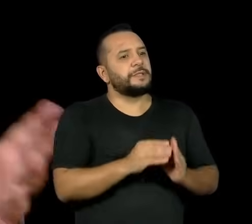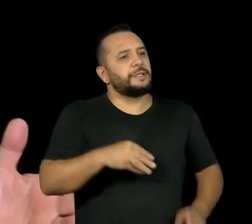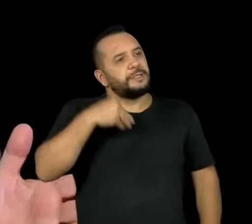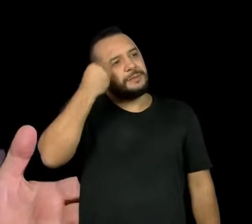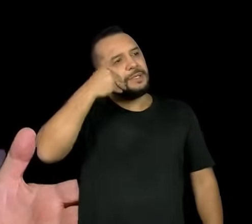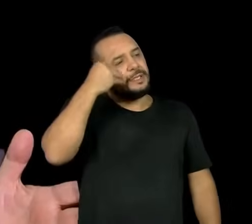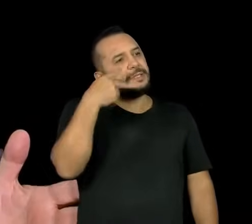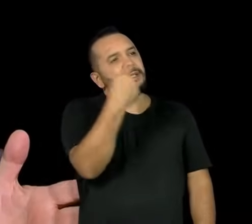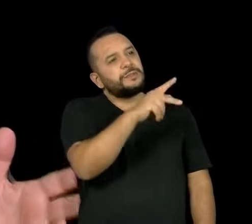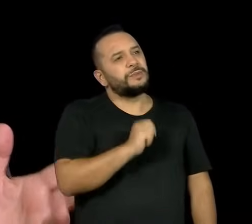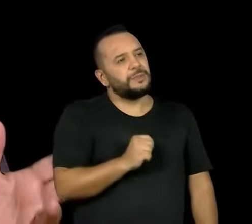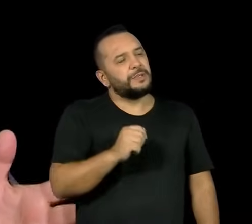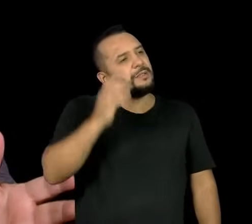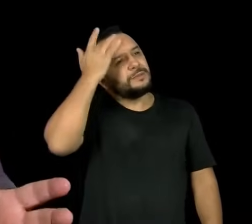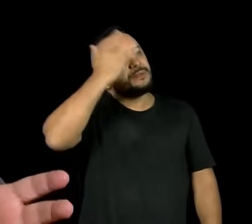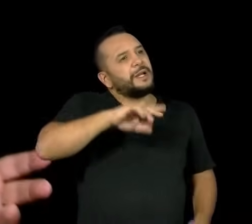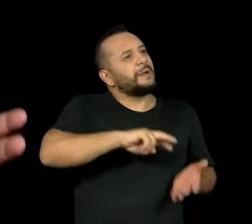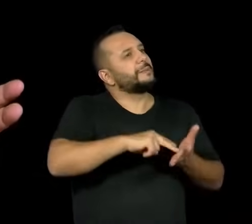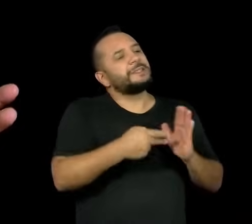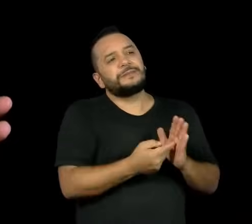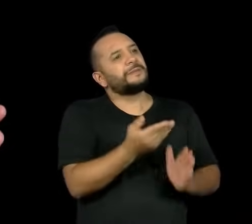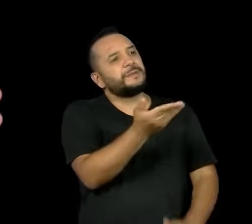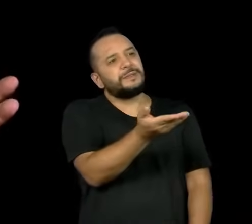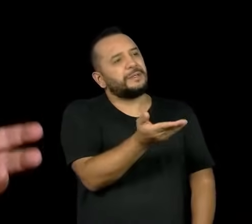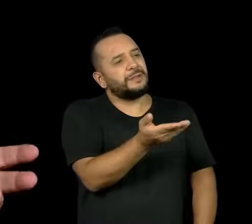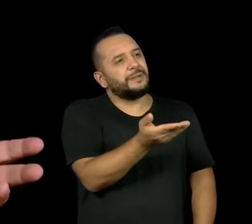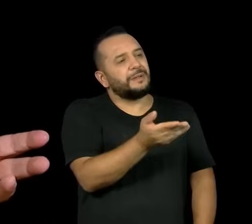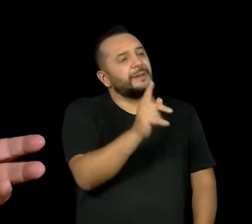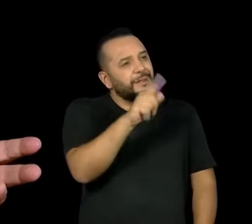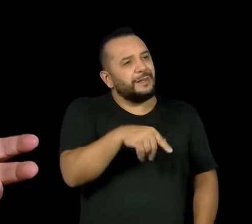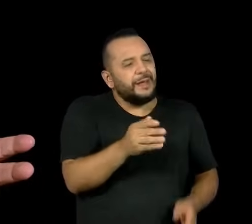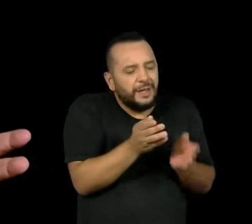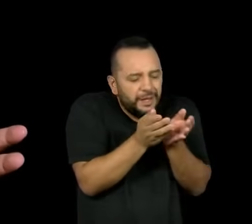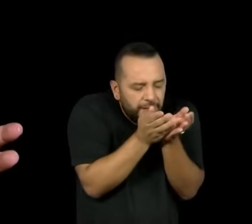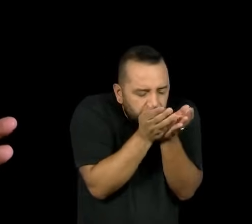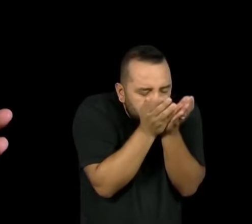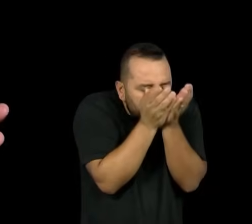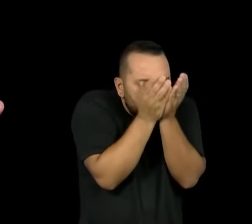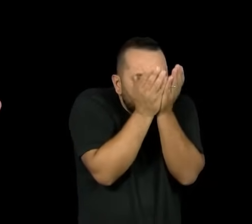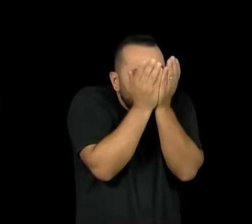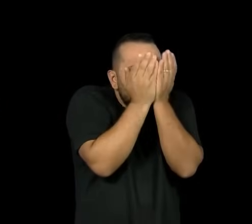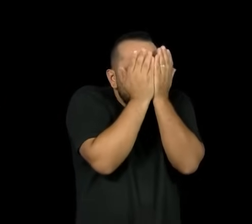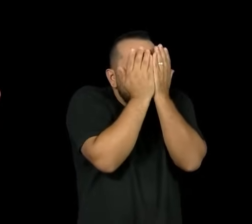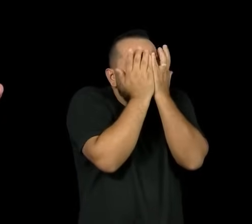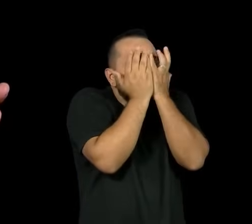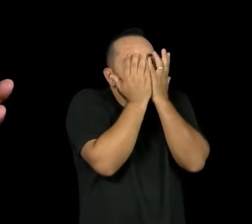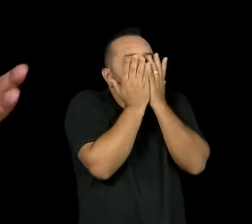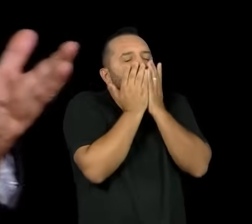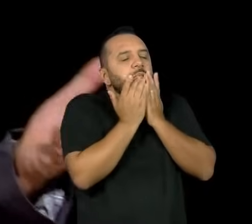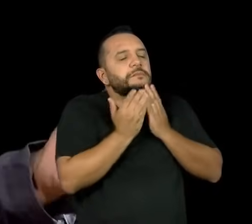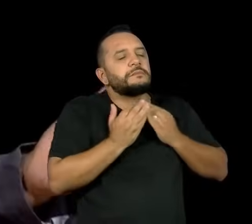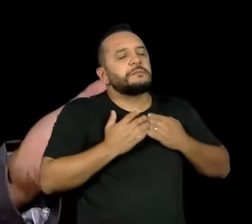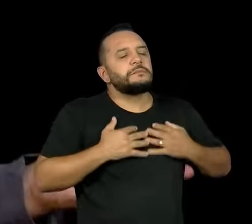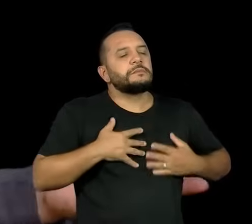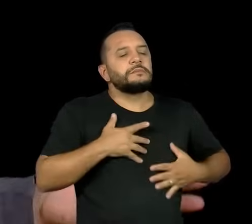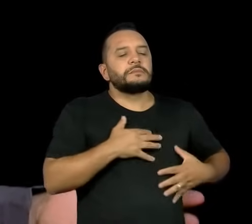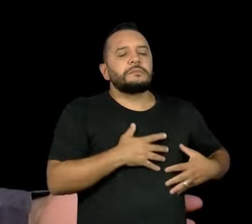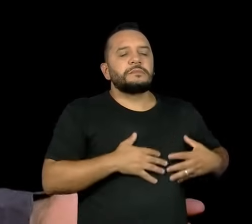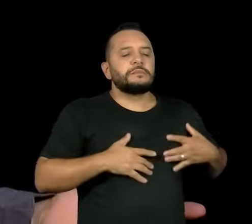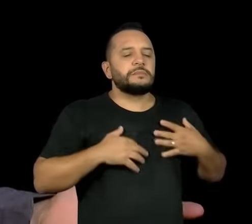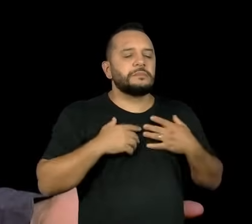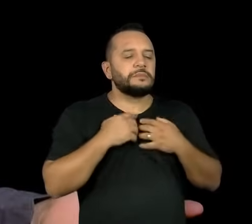tem a menor ideia do que você está falando? Que é tomar uma substância e aí esperar o